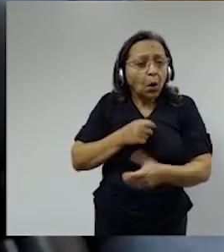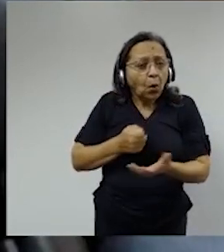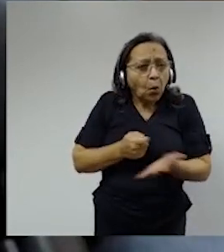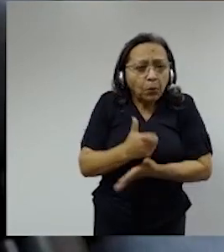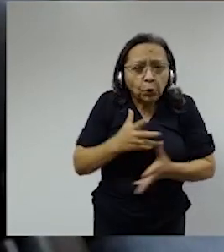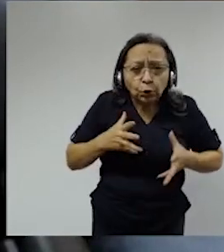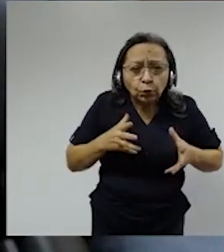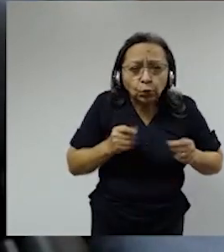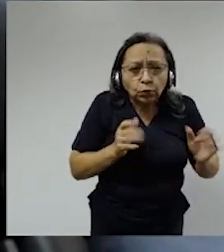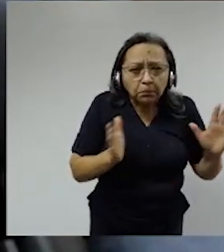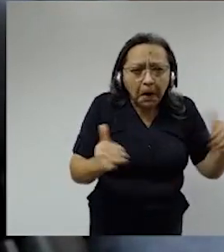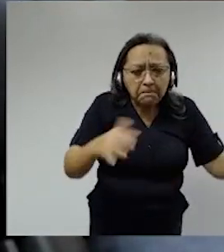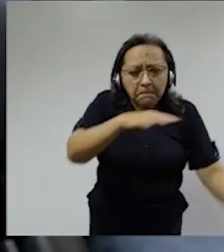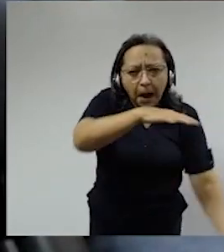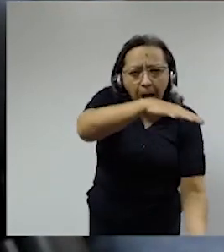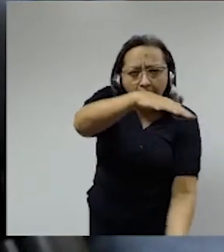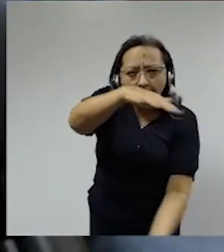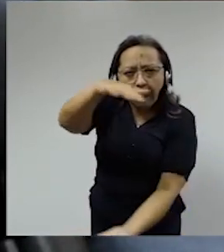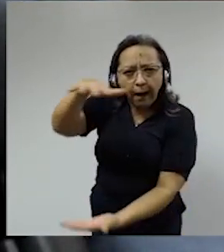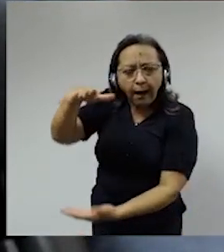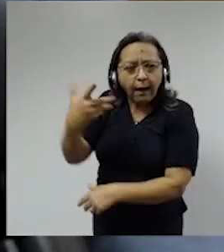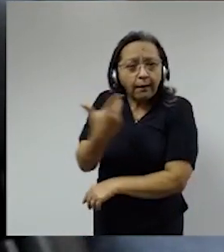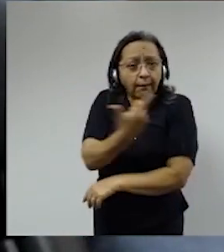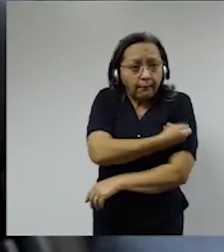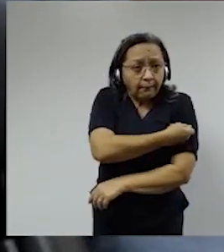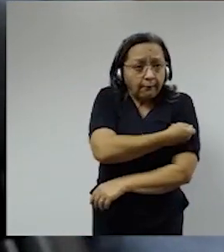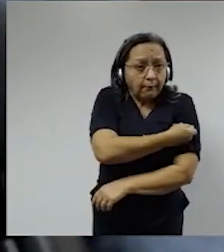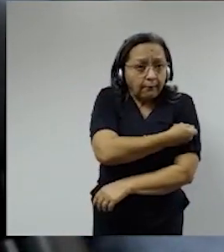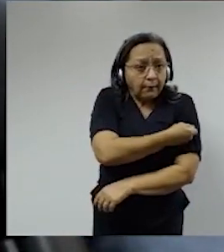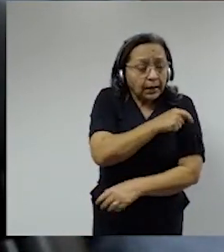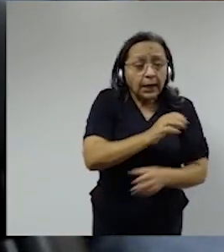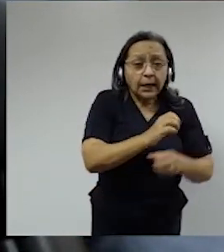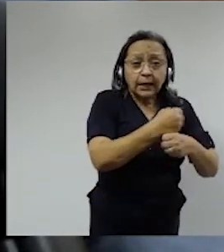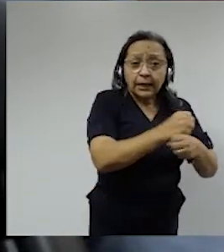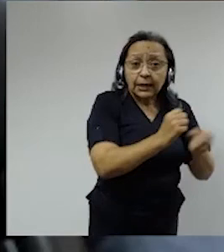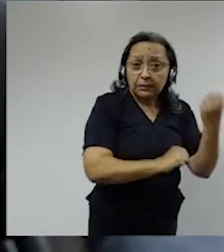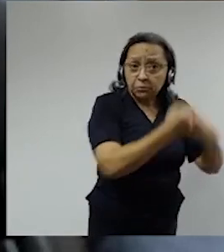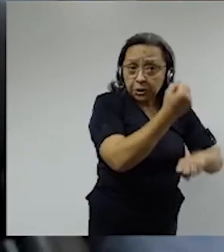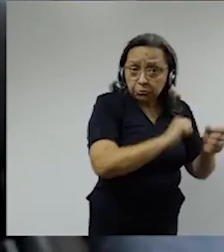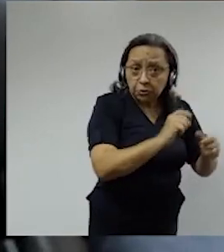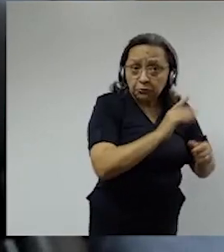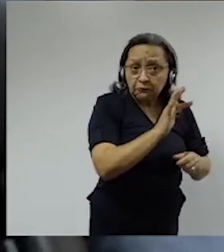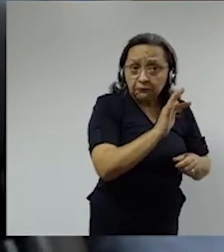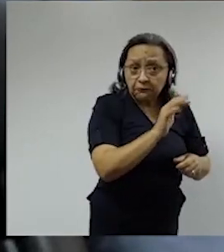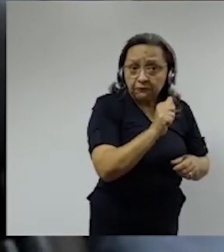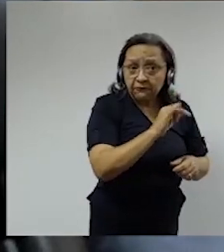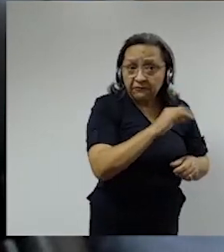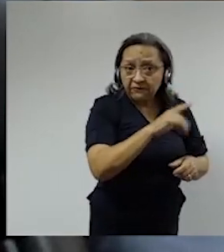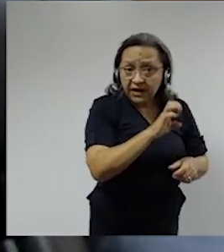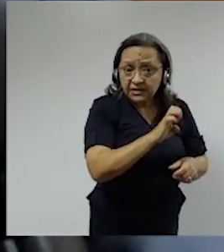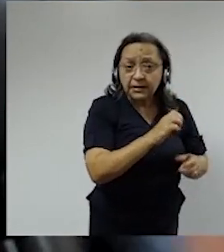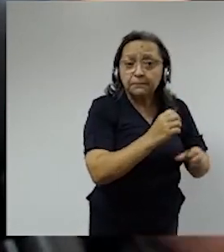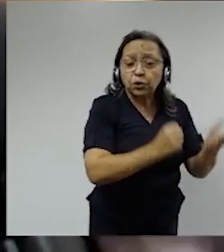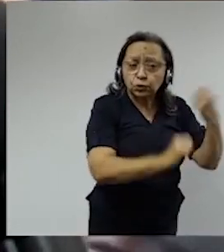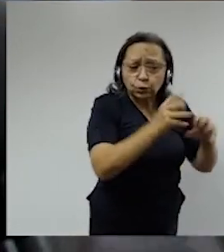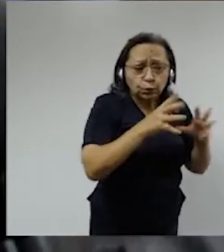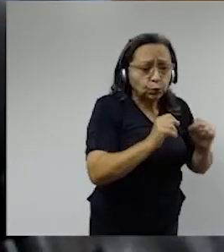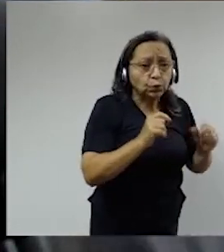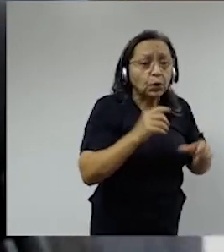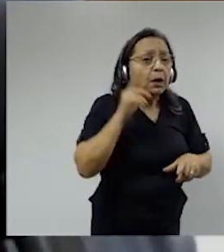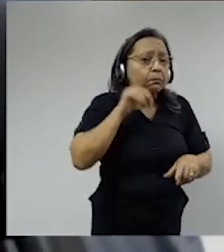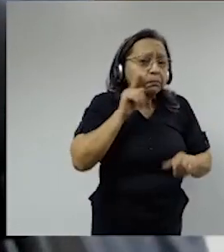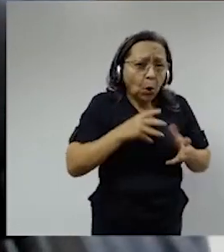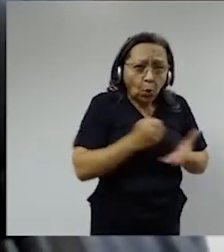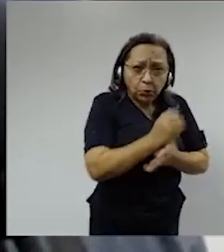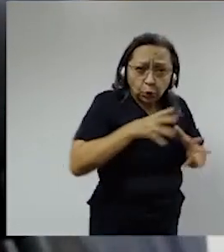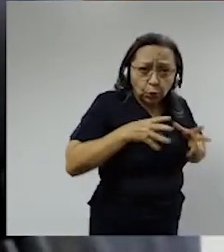de vacina que seriam produzidos por um grande laboratório, a Pfizer, e isso depois foi desmentido pela própria empresa,